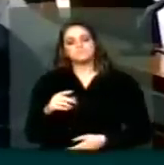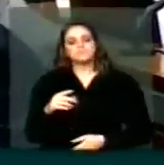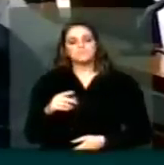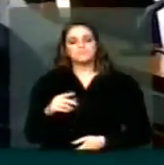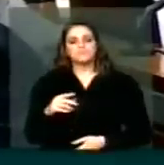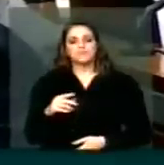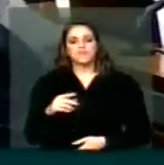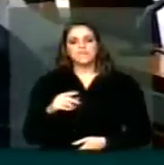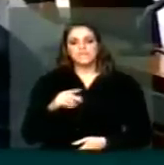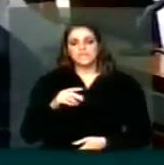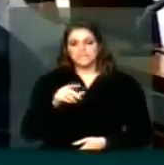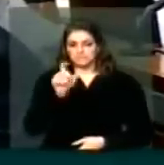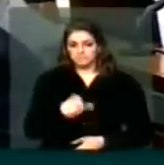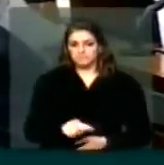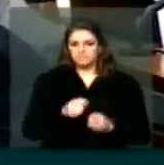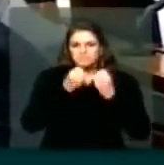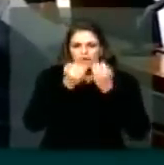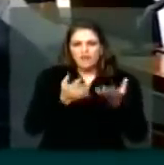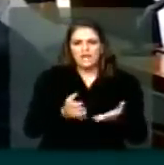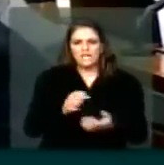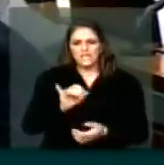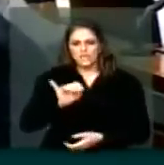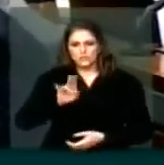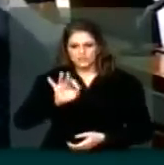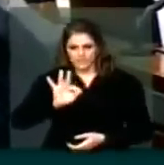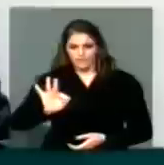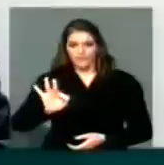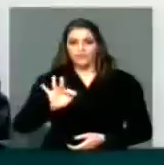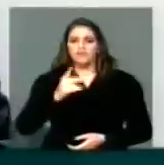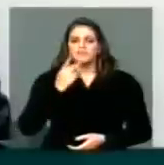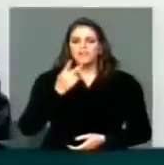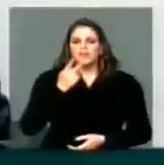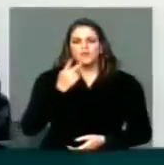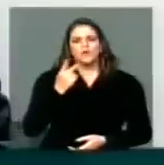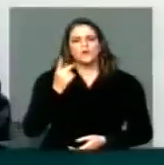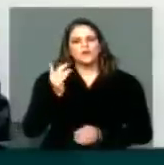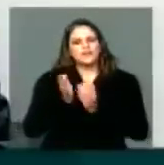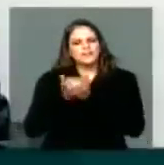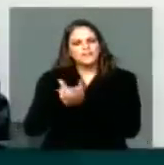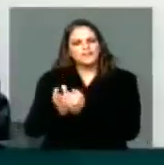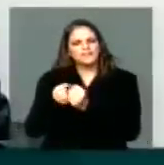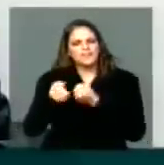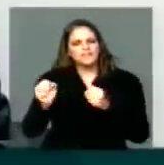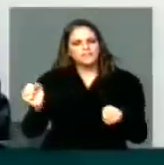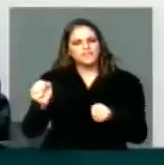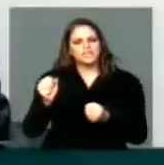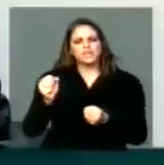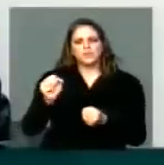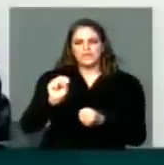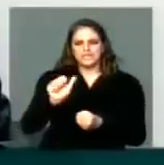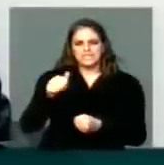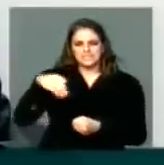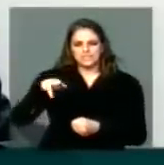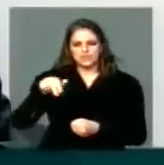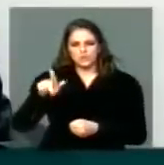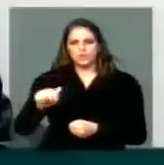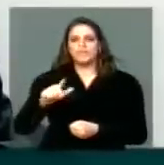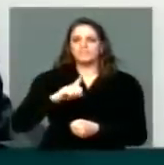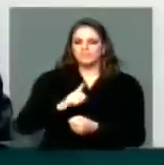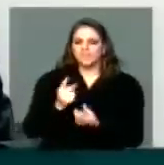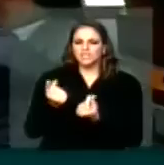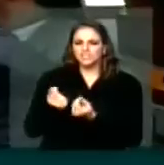afirmação do senhor Youssef de que naquela relação com a Samsung, daquele navio plataforma, de que haveria o recebimento de